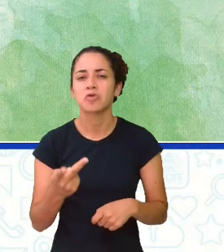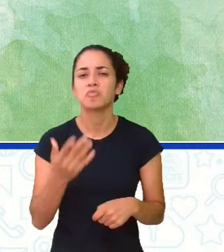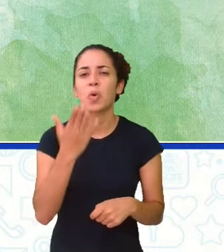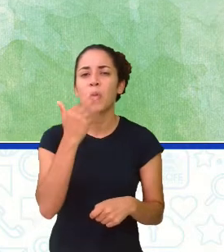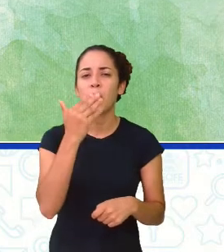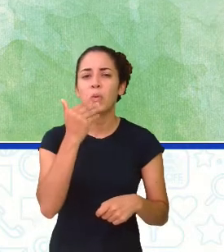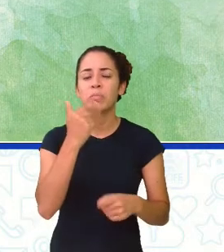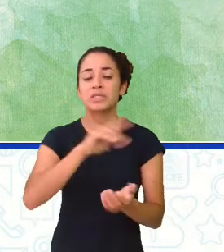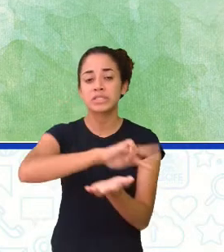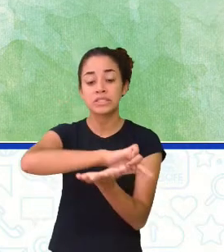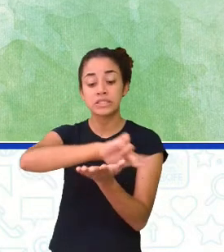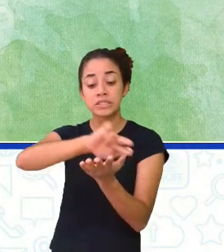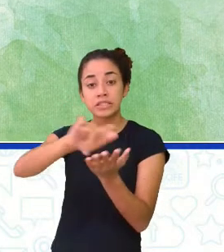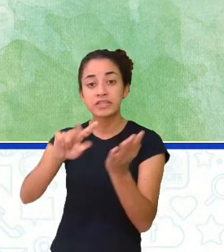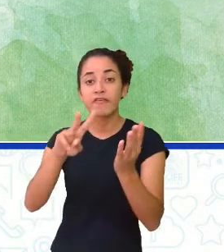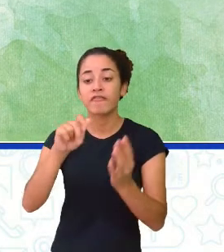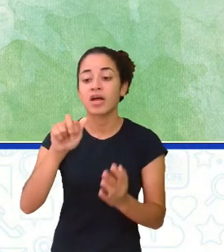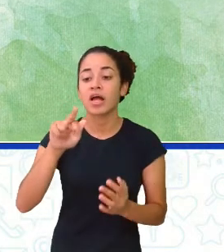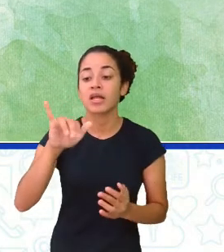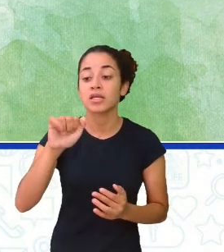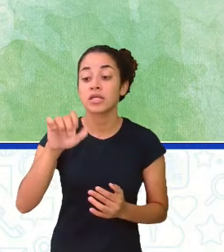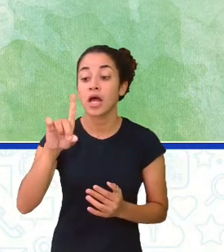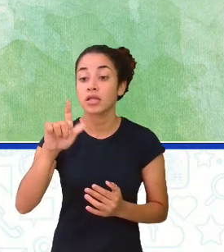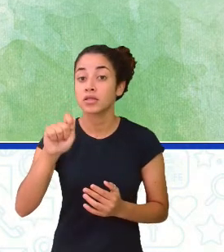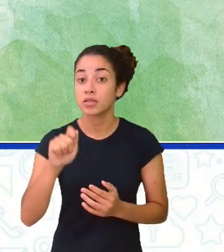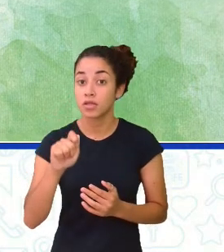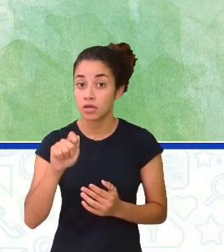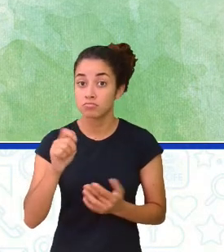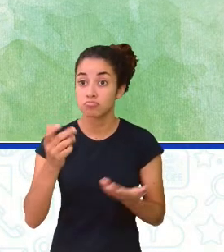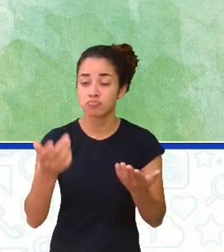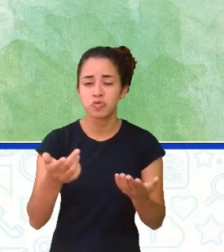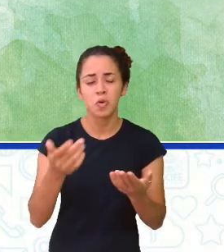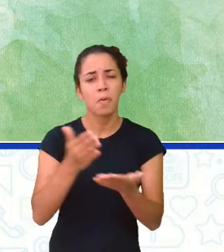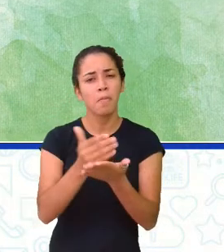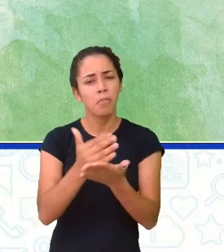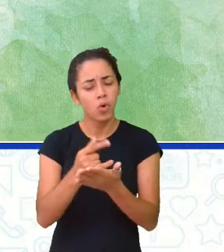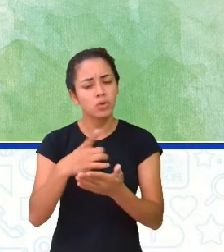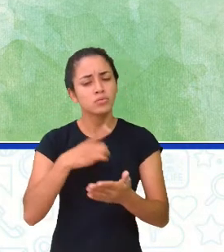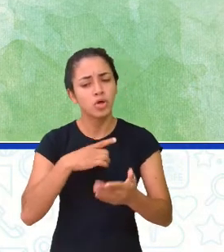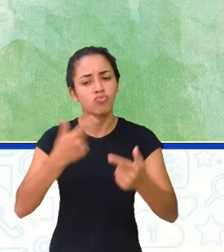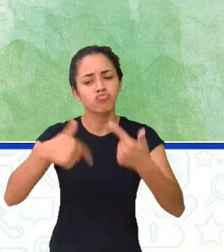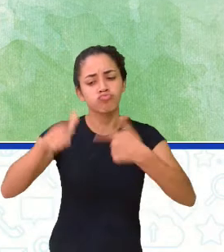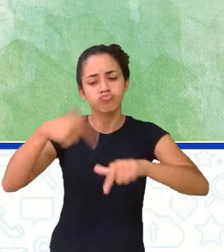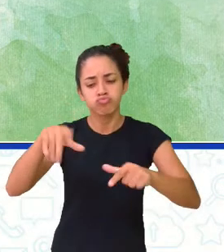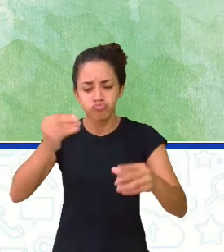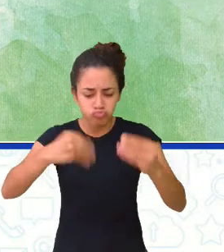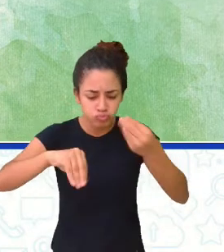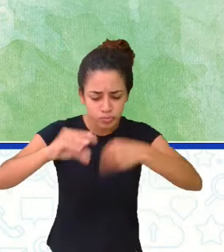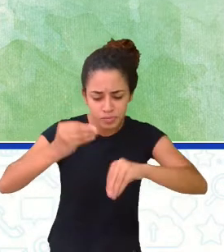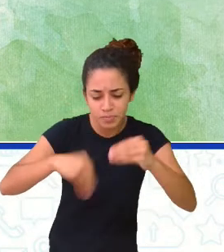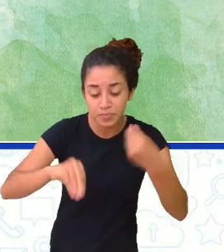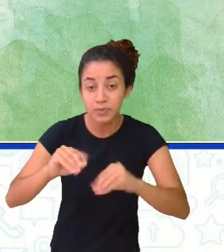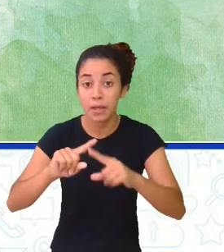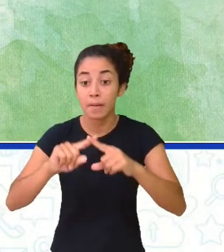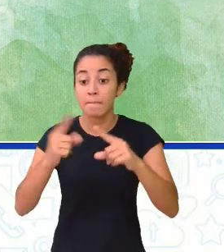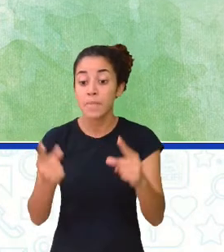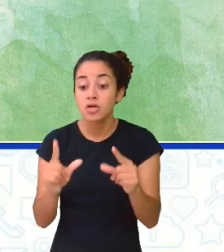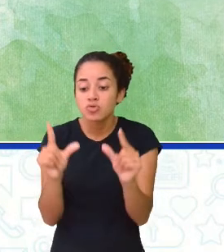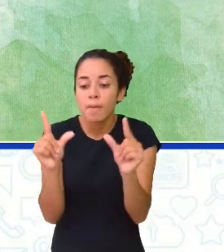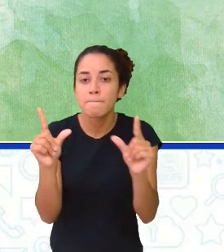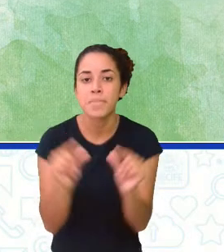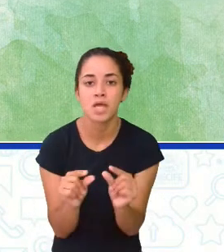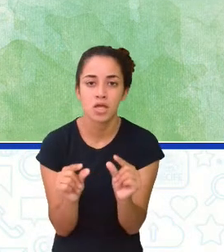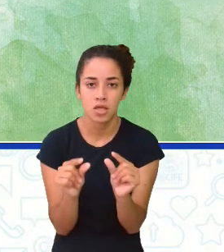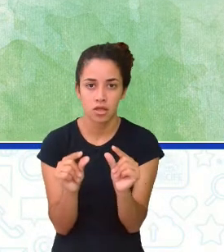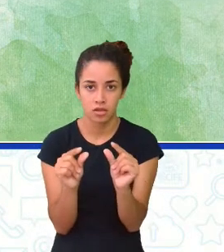alimentação variada? Ah, no bolinho vai ter outros ingredientes, mas são em pequenas proporções. Estou colocando, chamando a atenção